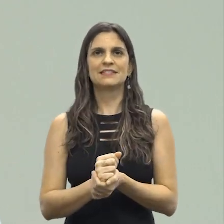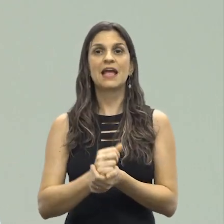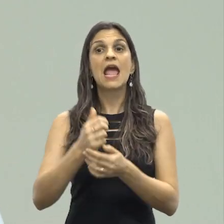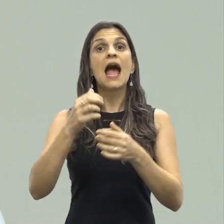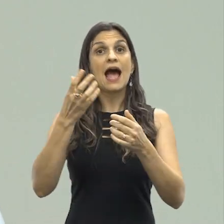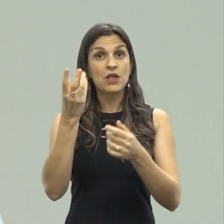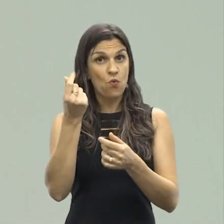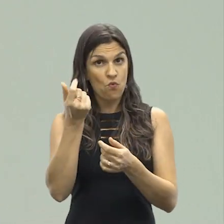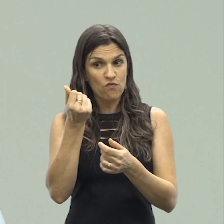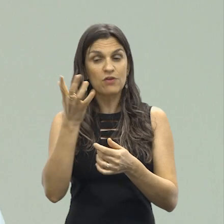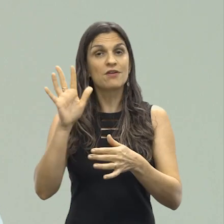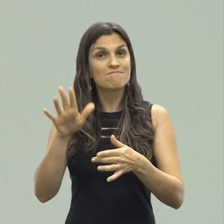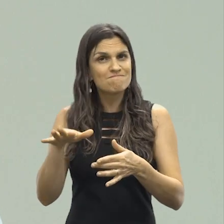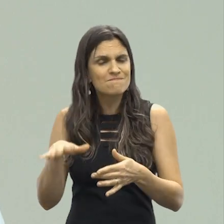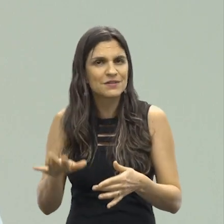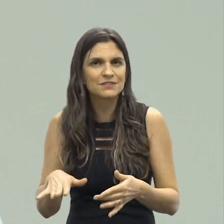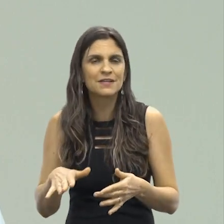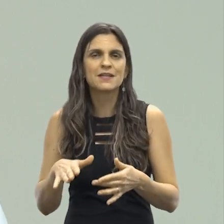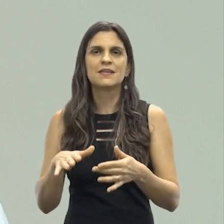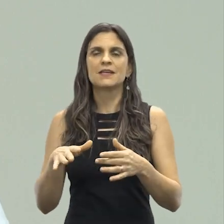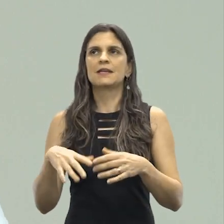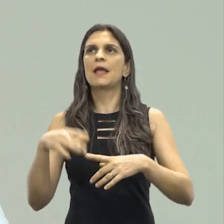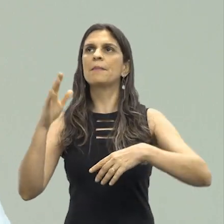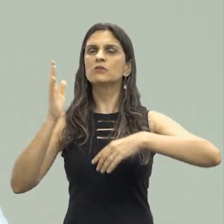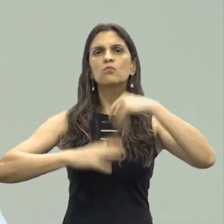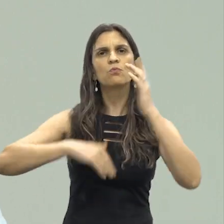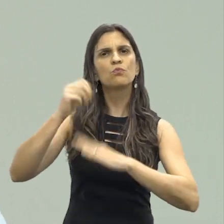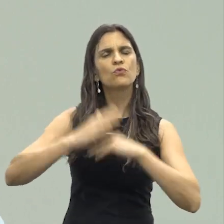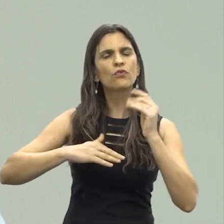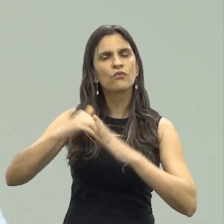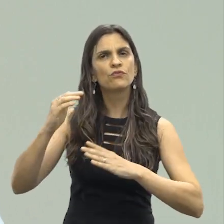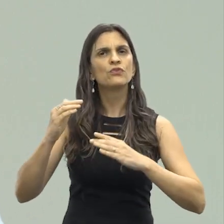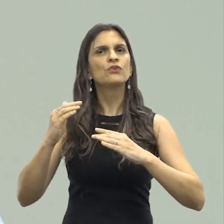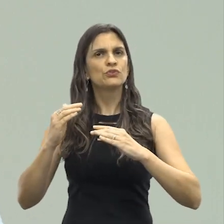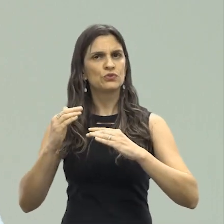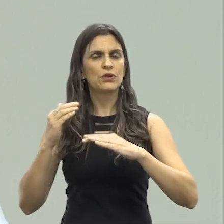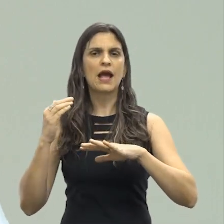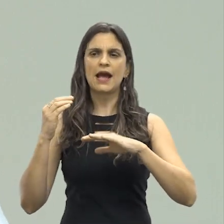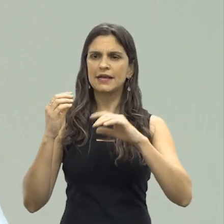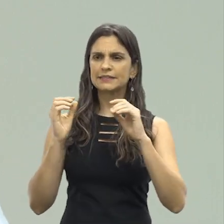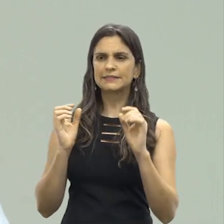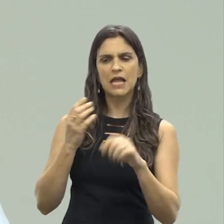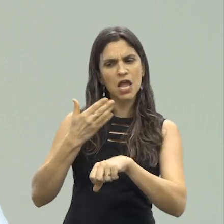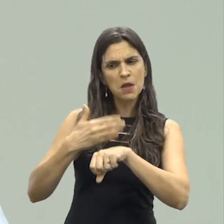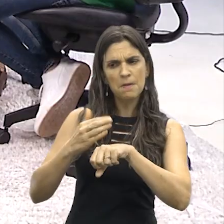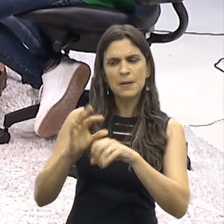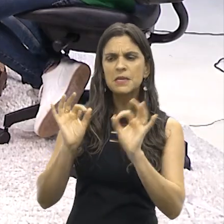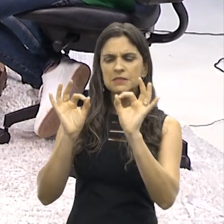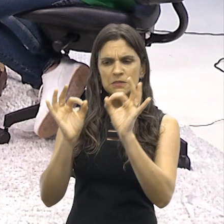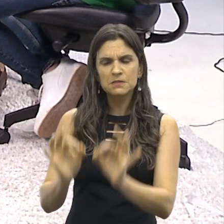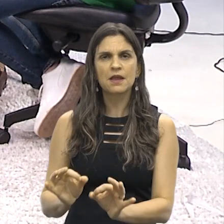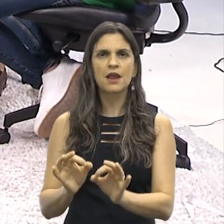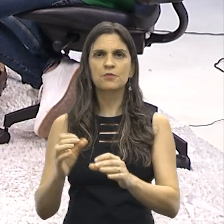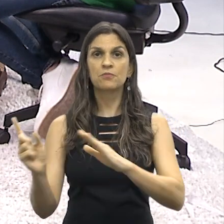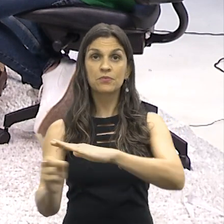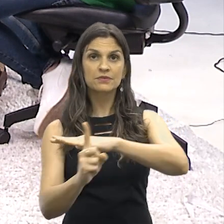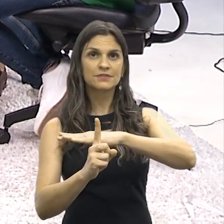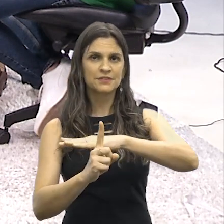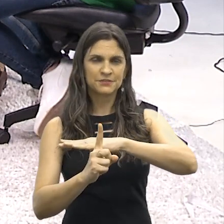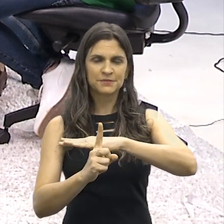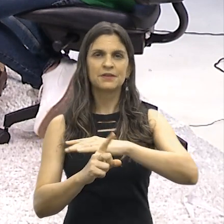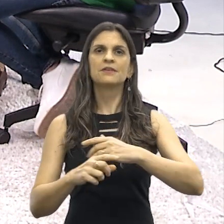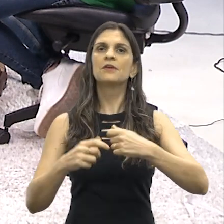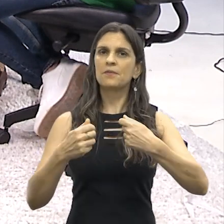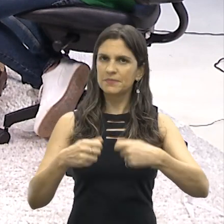todas equipadas, com profissionais também. Então seria interessante esse convênio, não o UPA-VET.